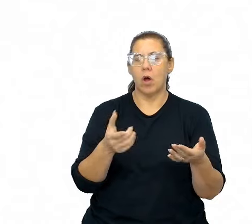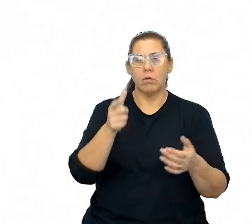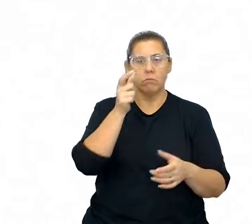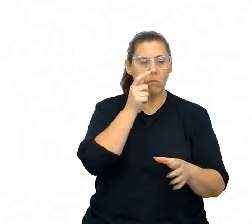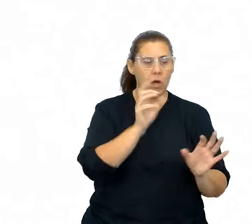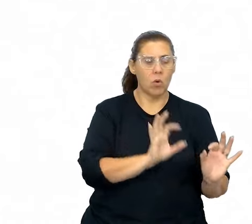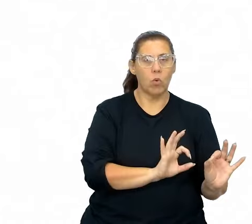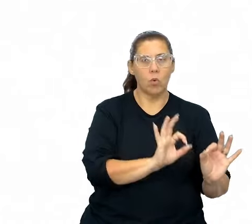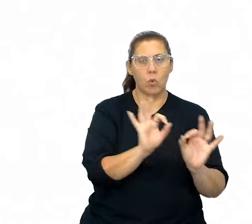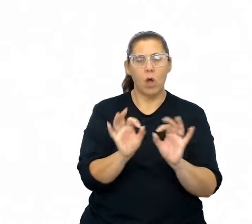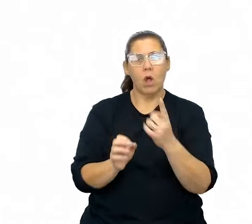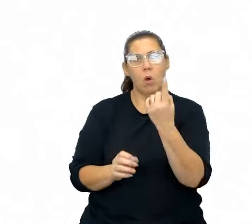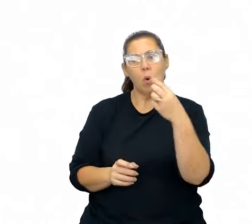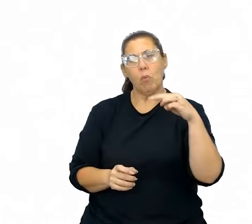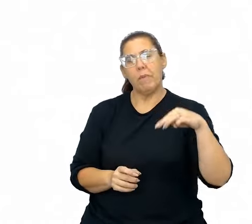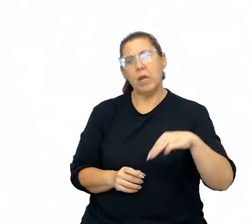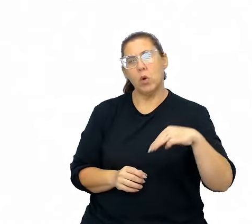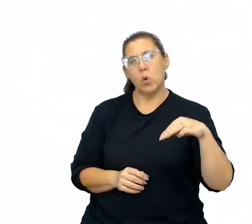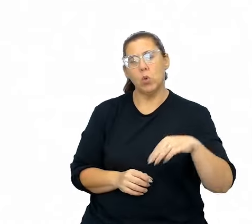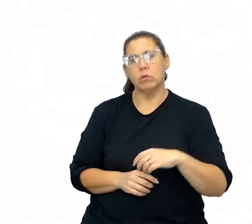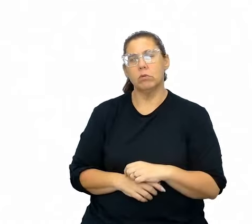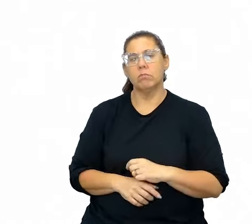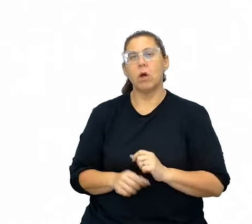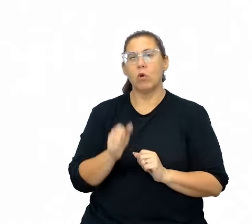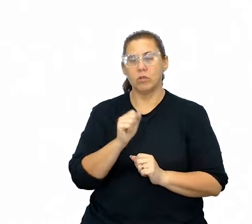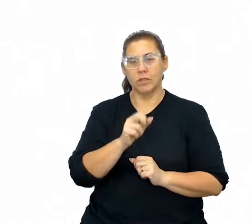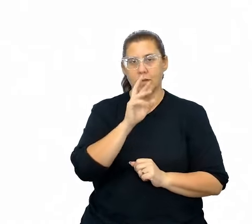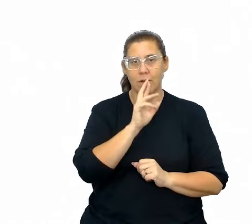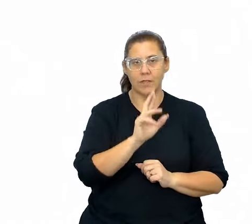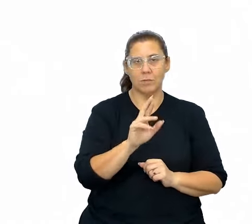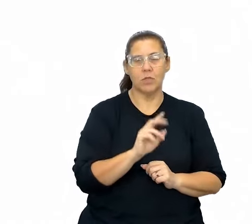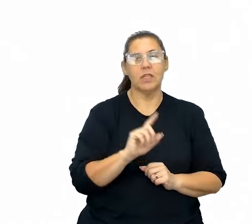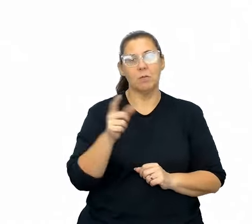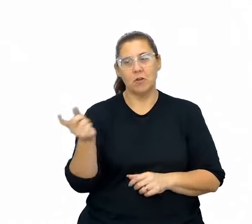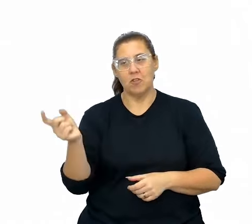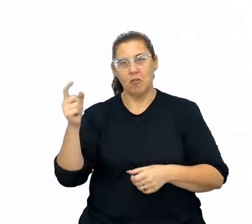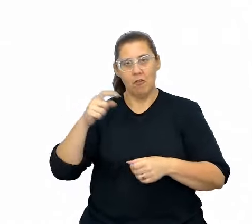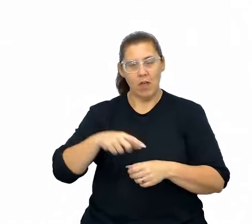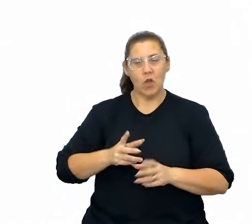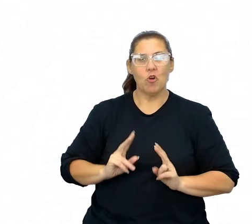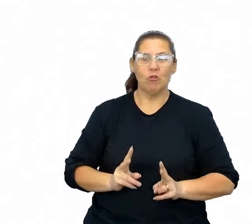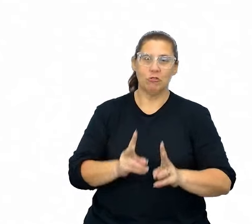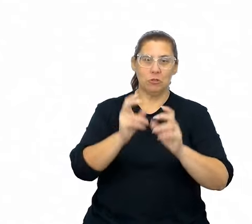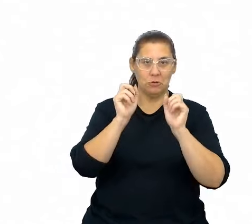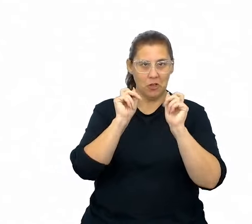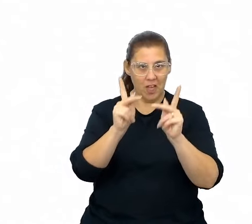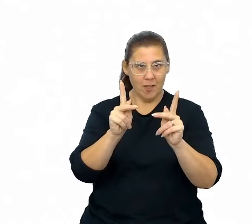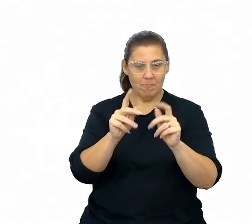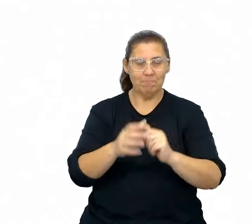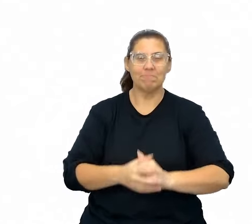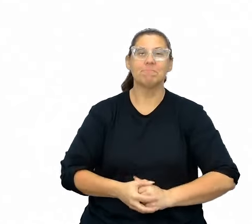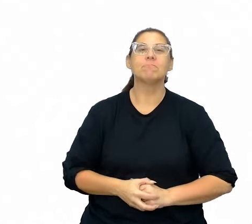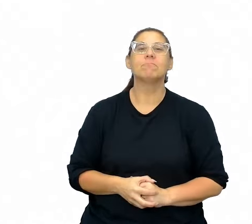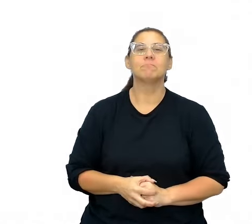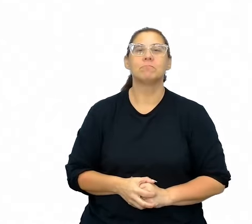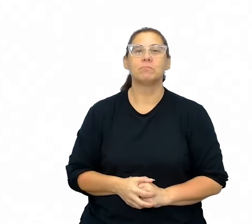transmissão durante 1 minuto para que possam responder e depois deem continuidade. Tudo bem?